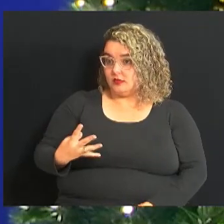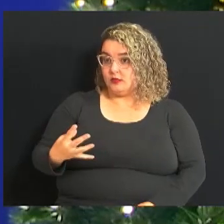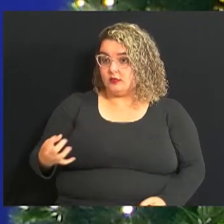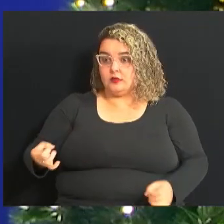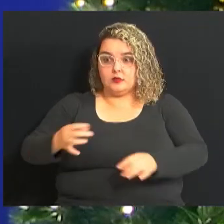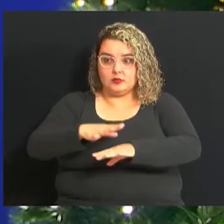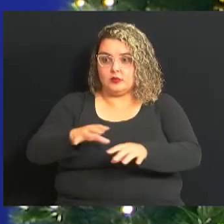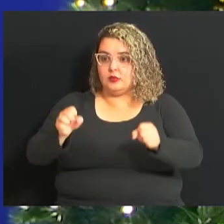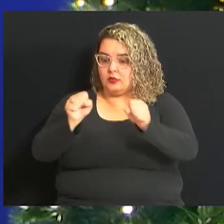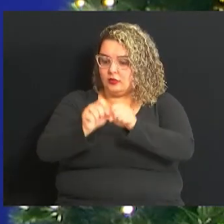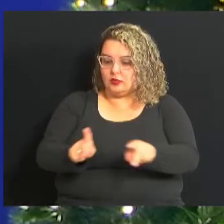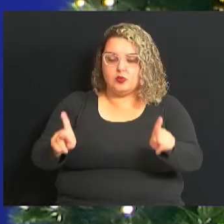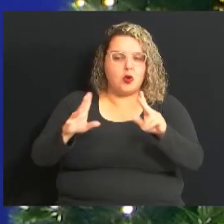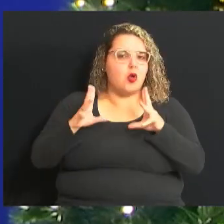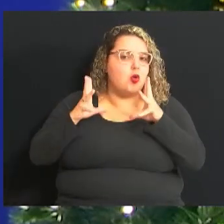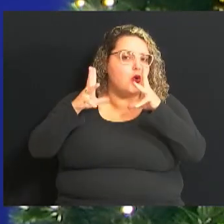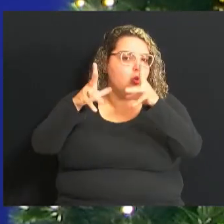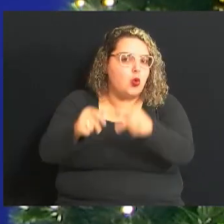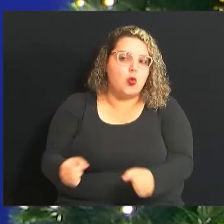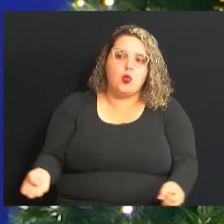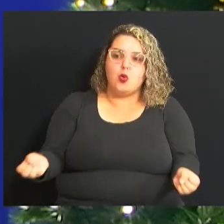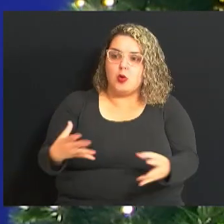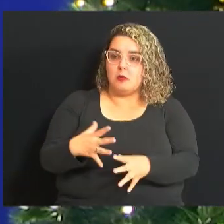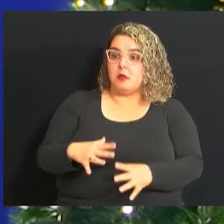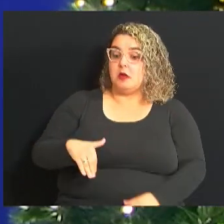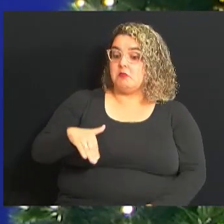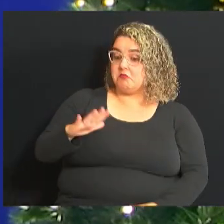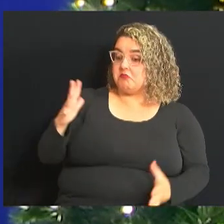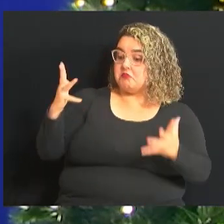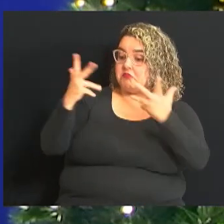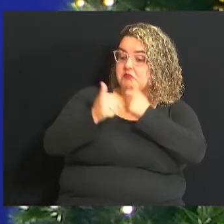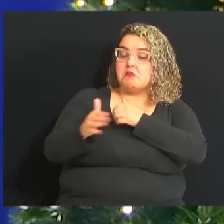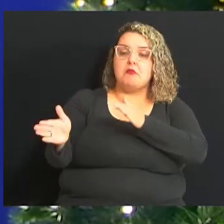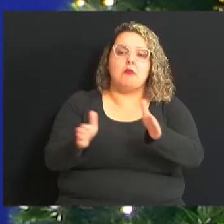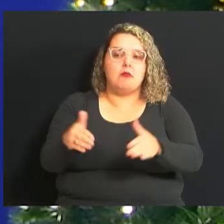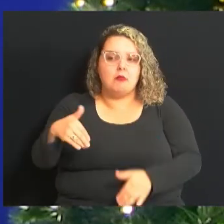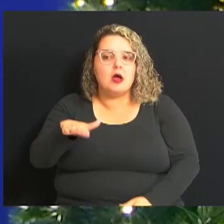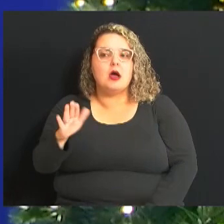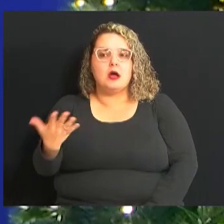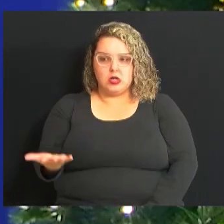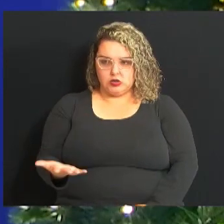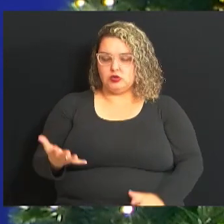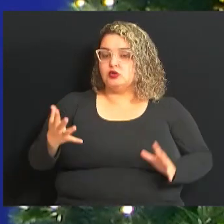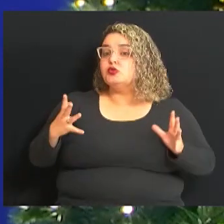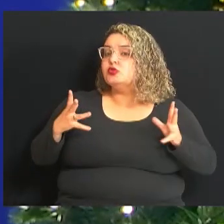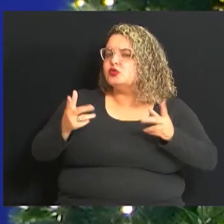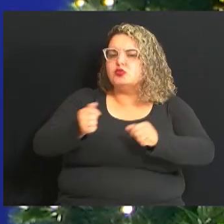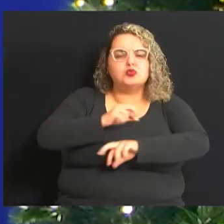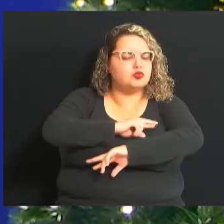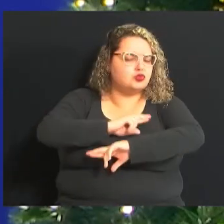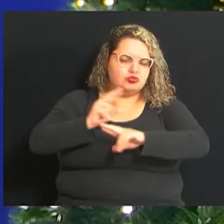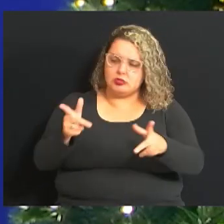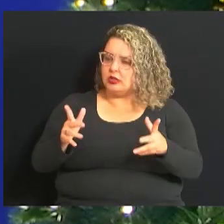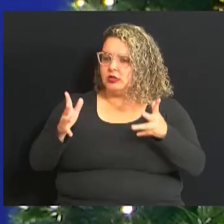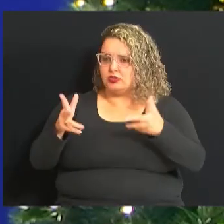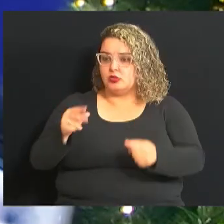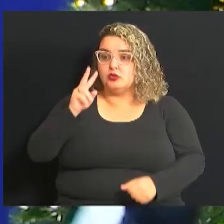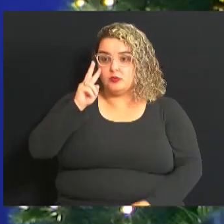shopping totalmente novo, mais elegante, mais acessível, é totalmente diferente do que nós já vimos até